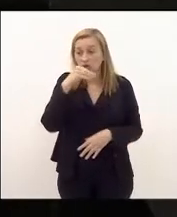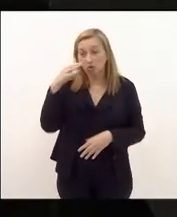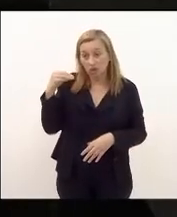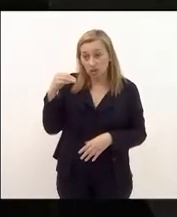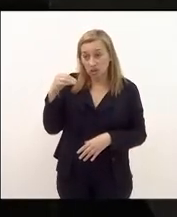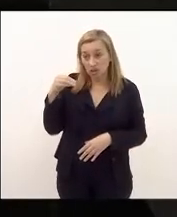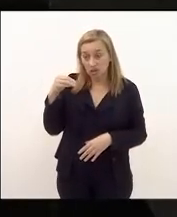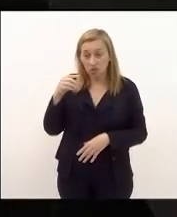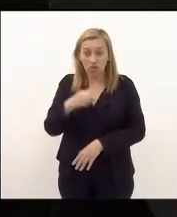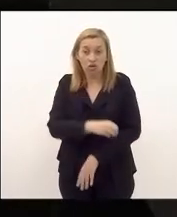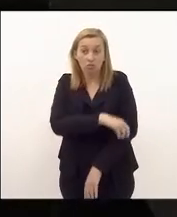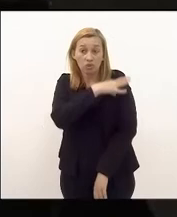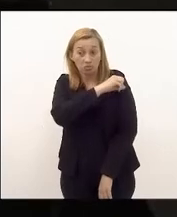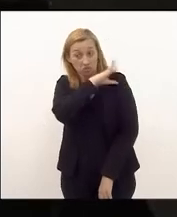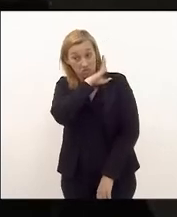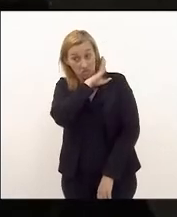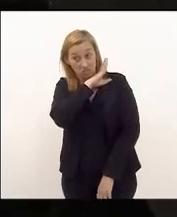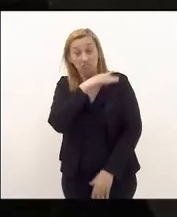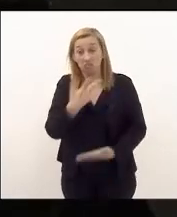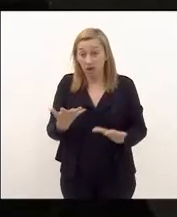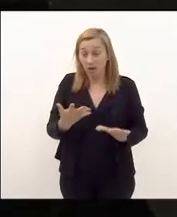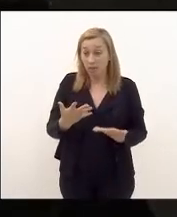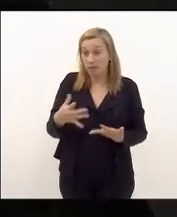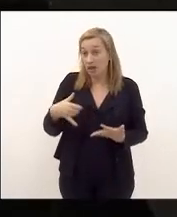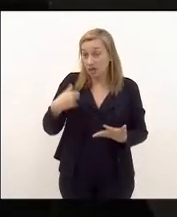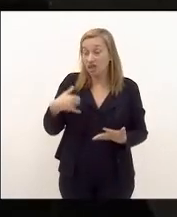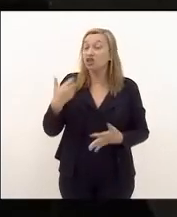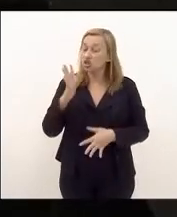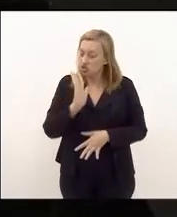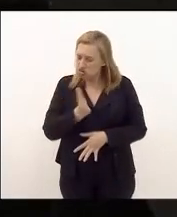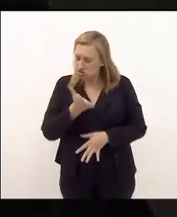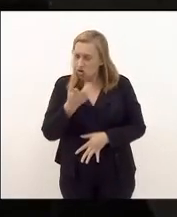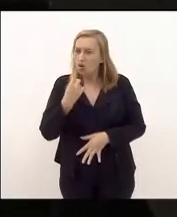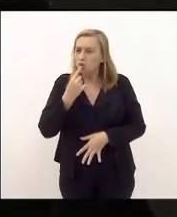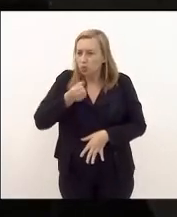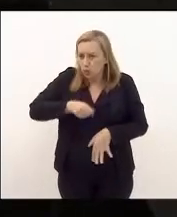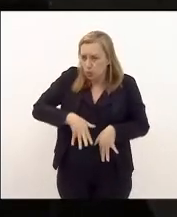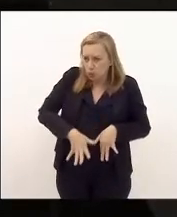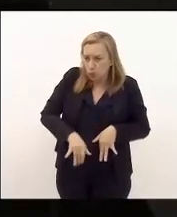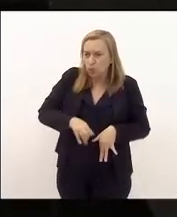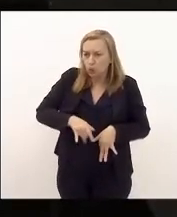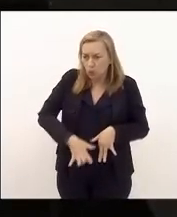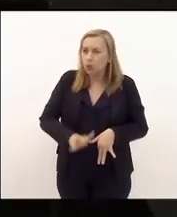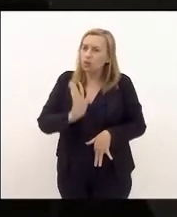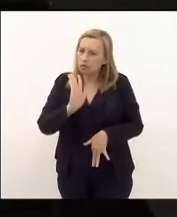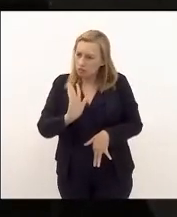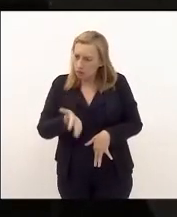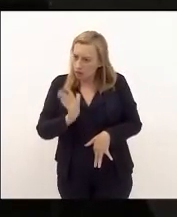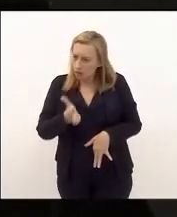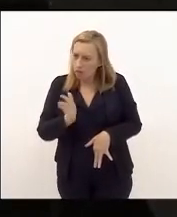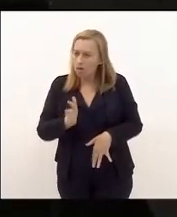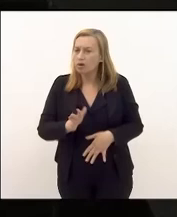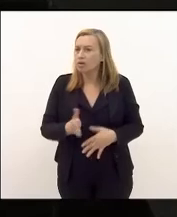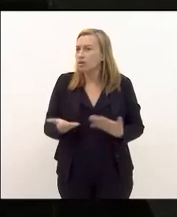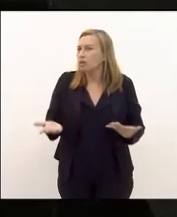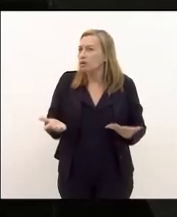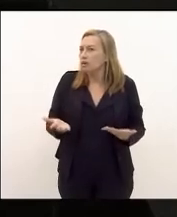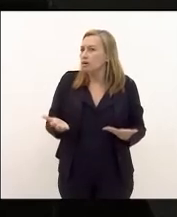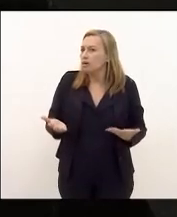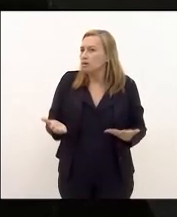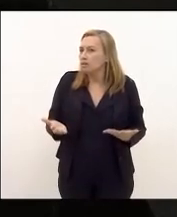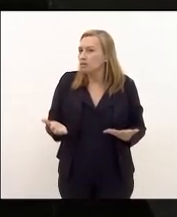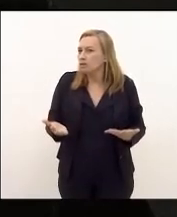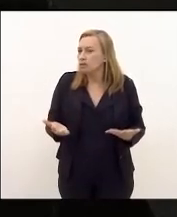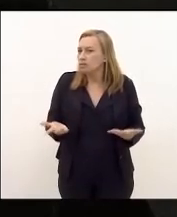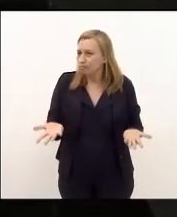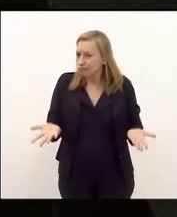médio, fundamental segundo segmento, que pela faixa etária já estão passando pelo ciclo menstrual, isso é um fator de evasão